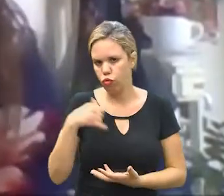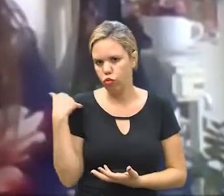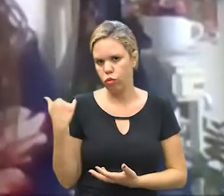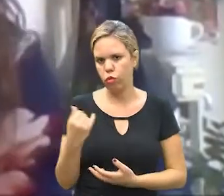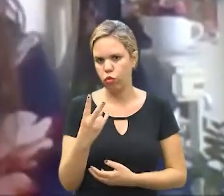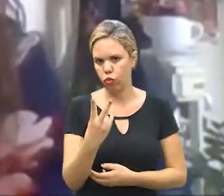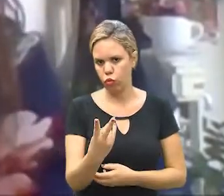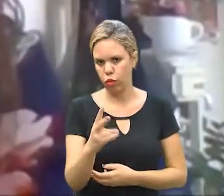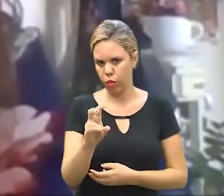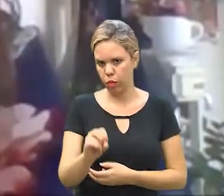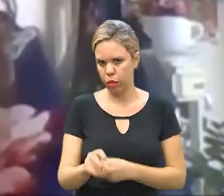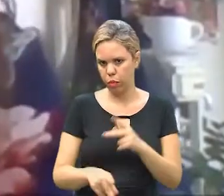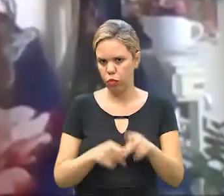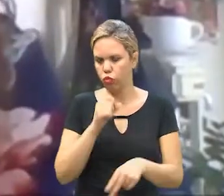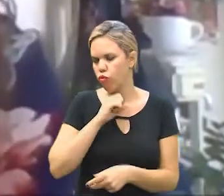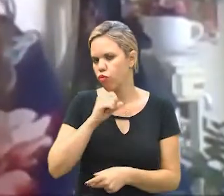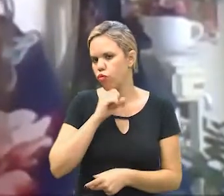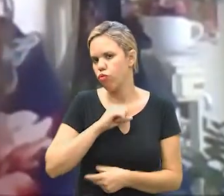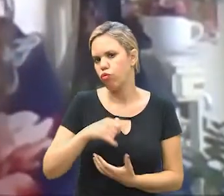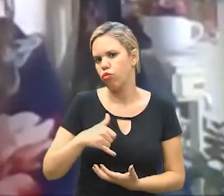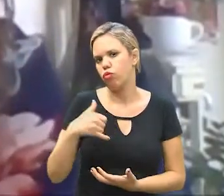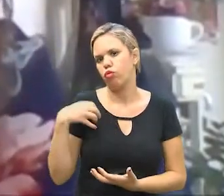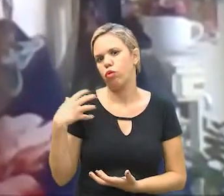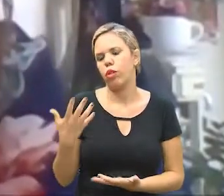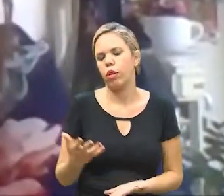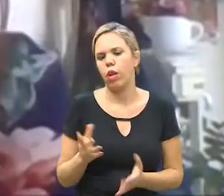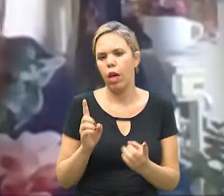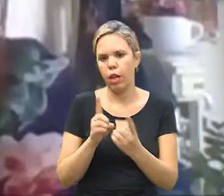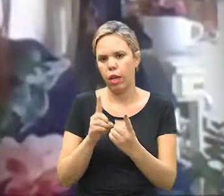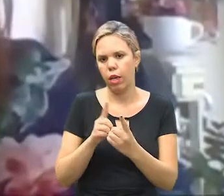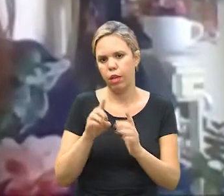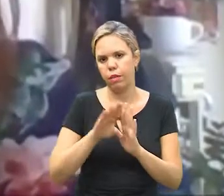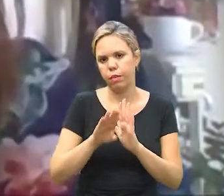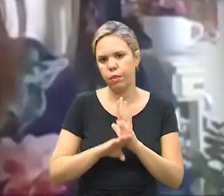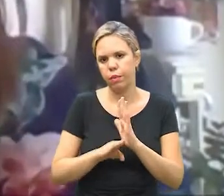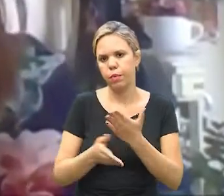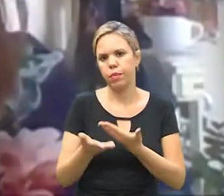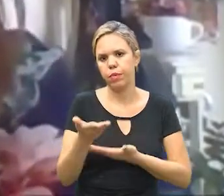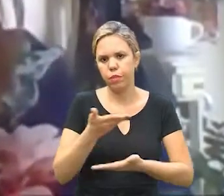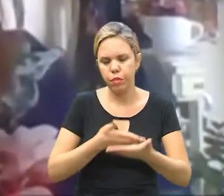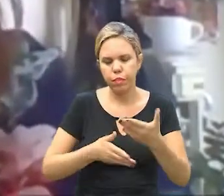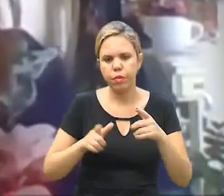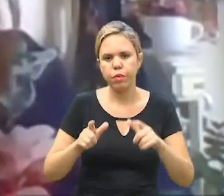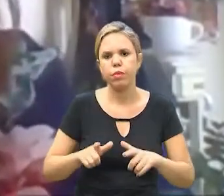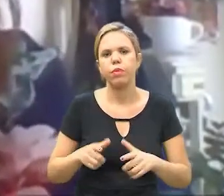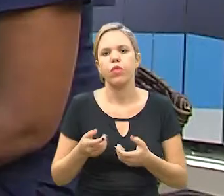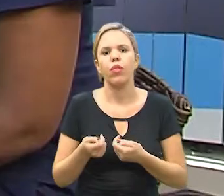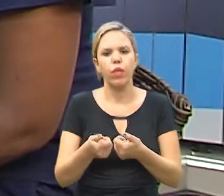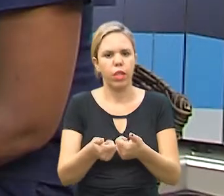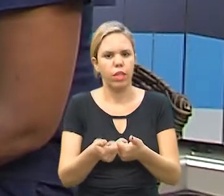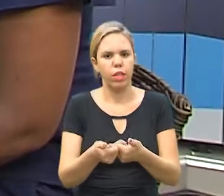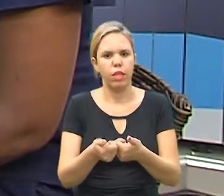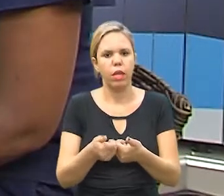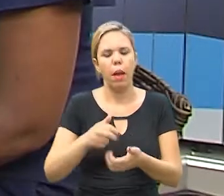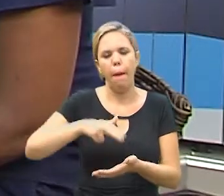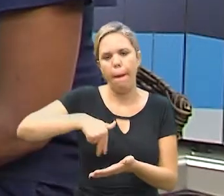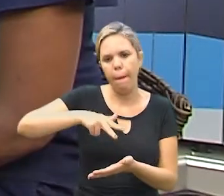250 idosos que são atendidos no programa de centro de convivência. Nós oferecemos